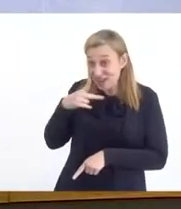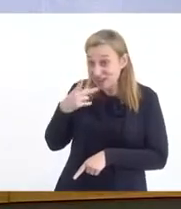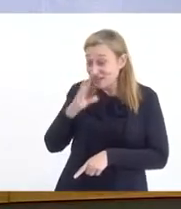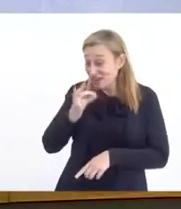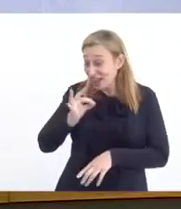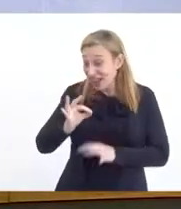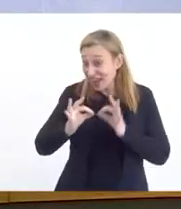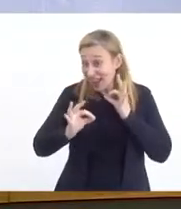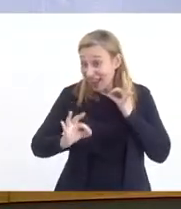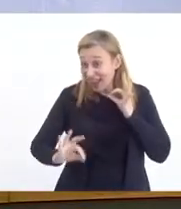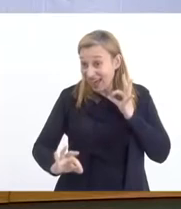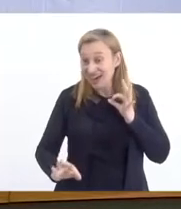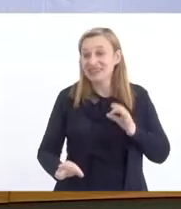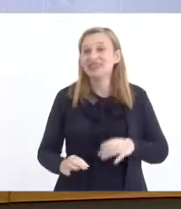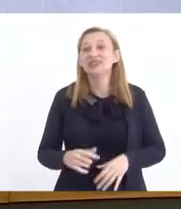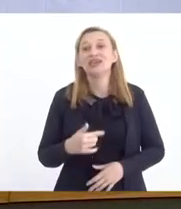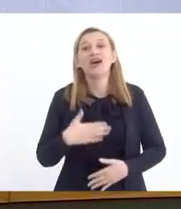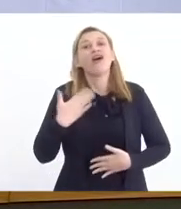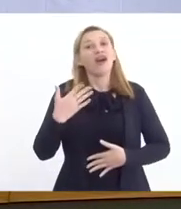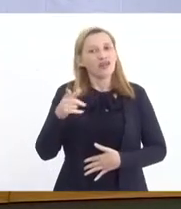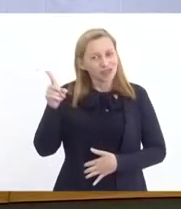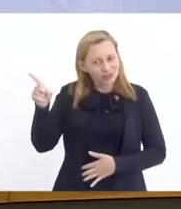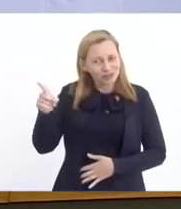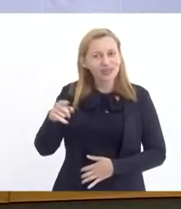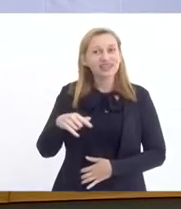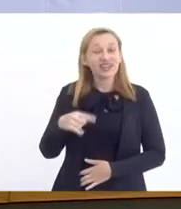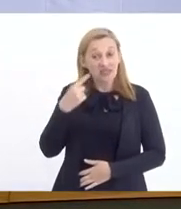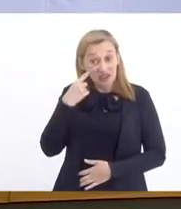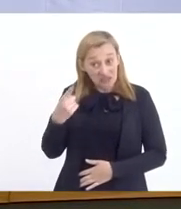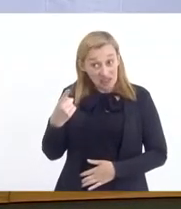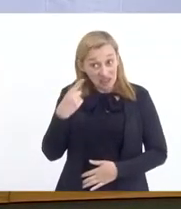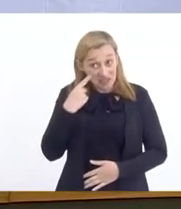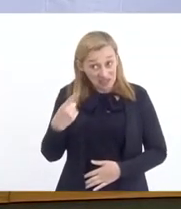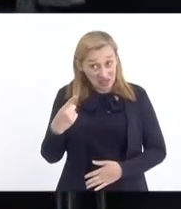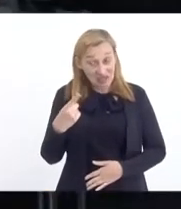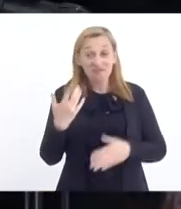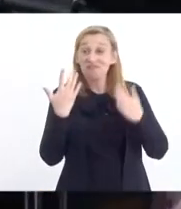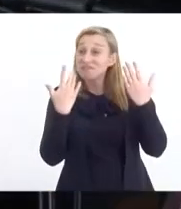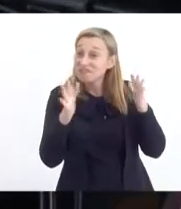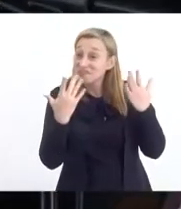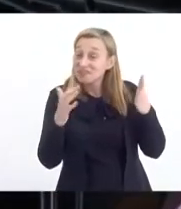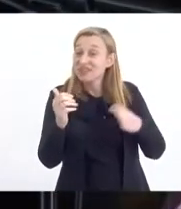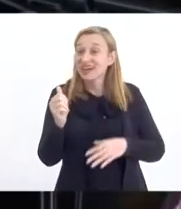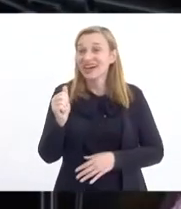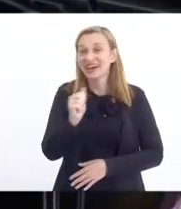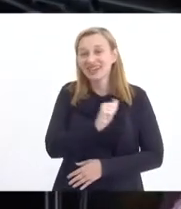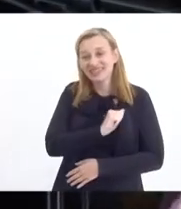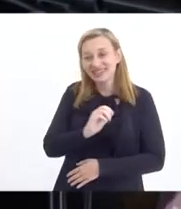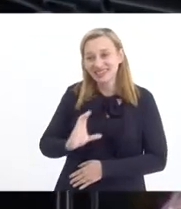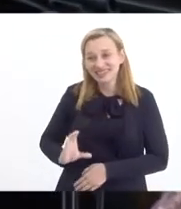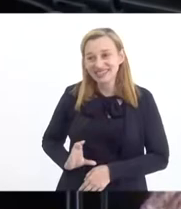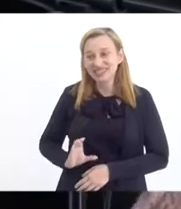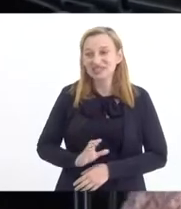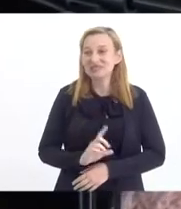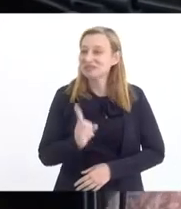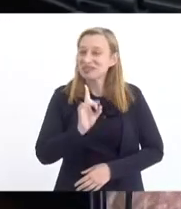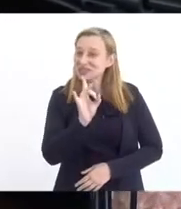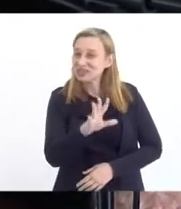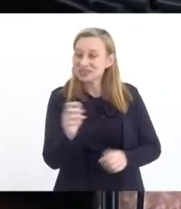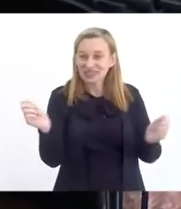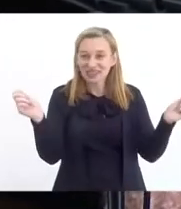vai devagar. Mas vou surpreender. Eu quero primeiro parabenizar, André, não só